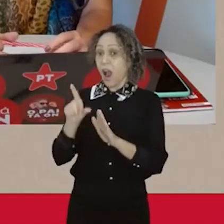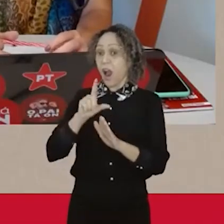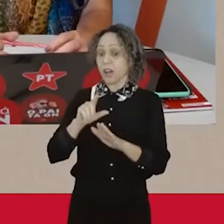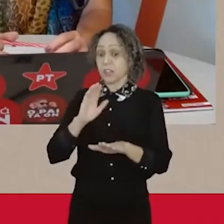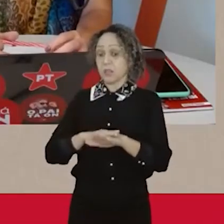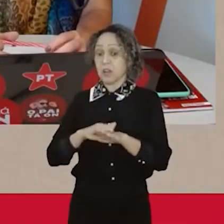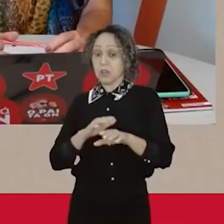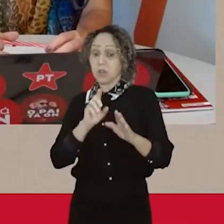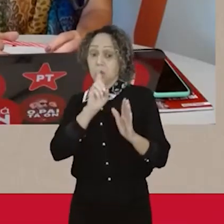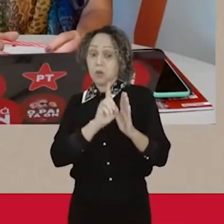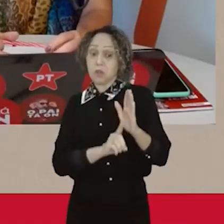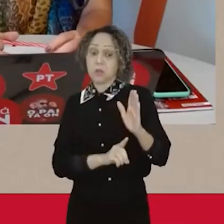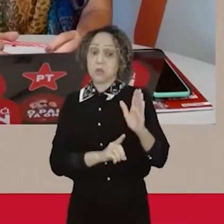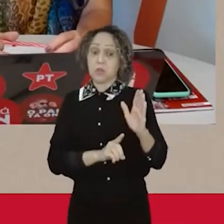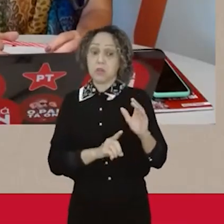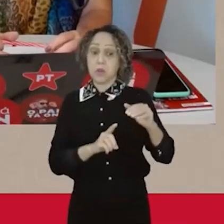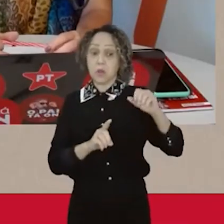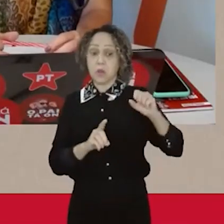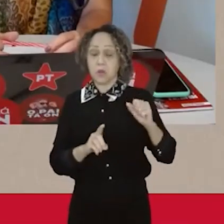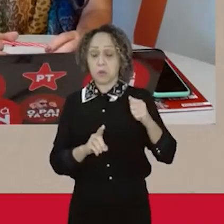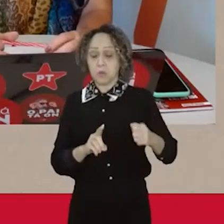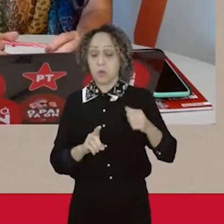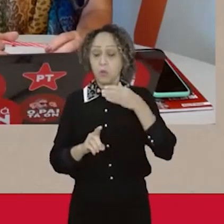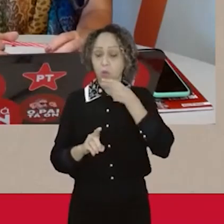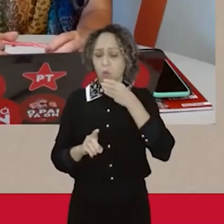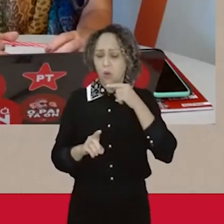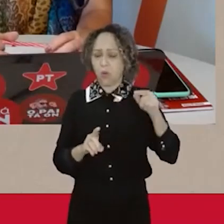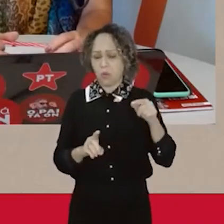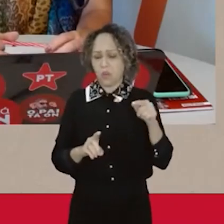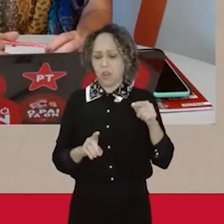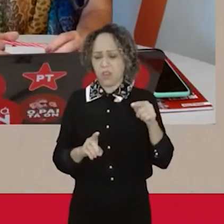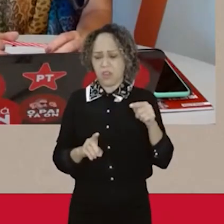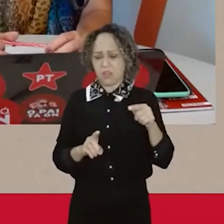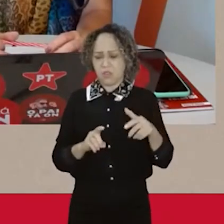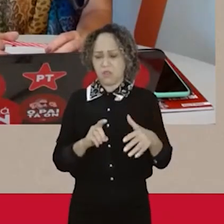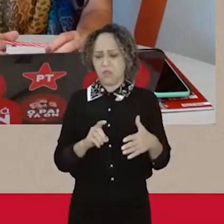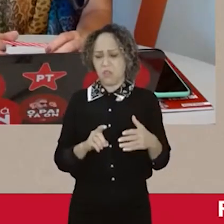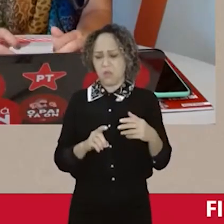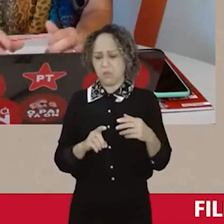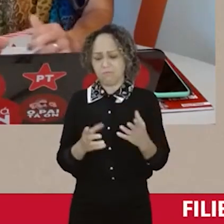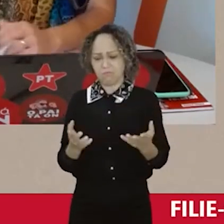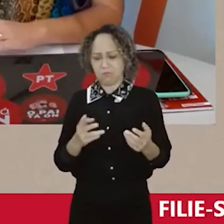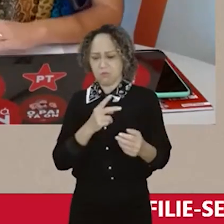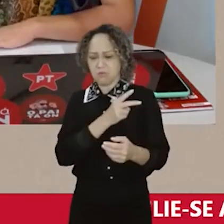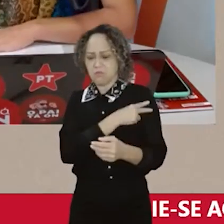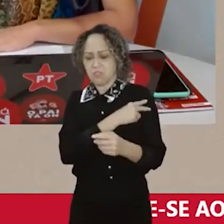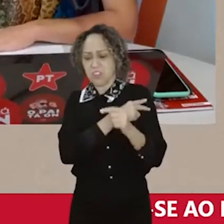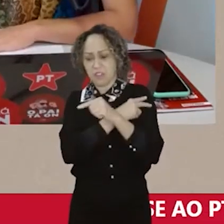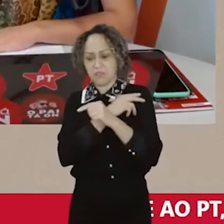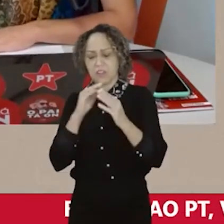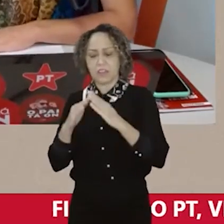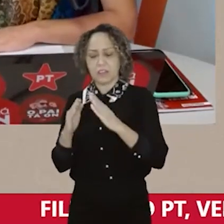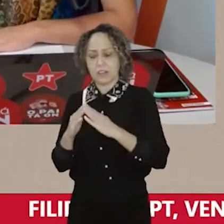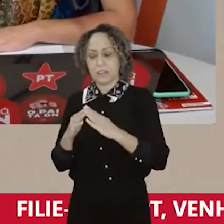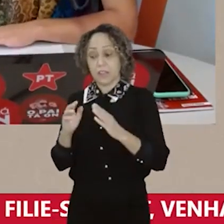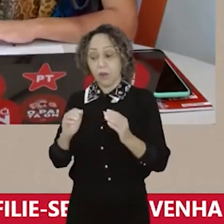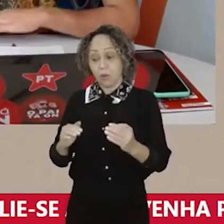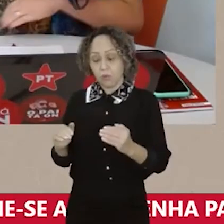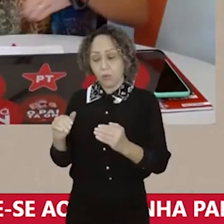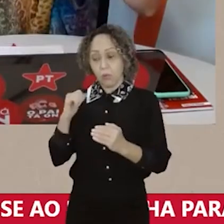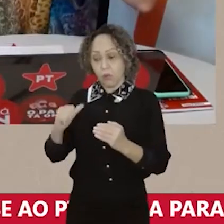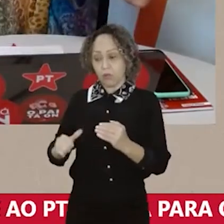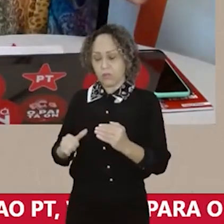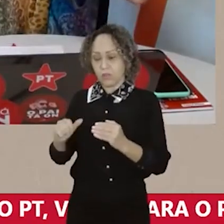do homem como o provedor da casa, né? A segunda grande questão é que o Bolsa